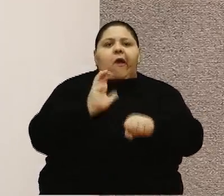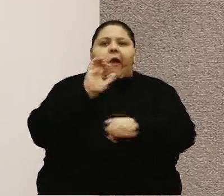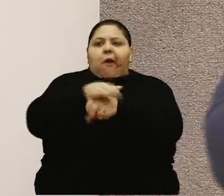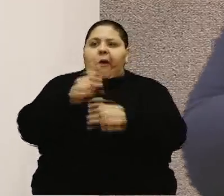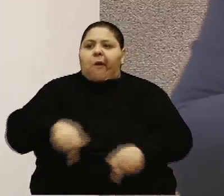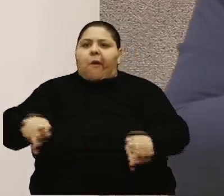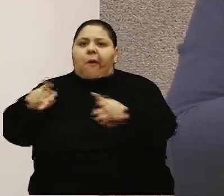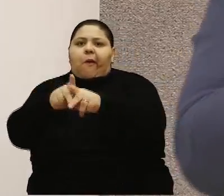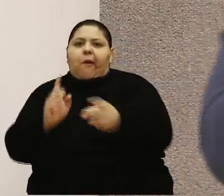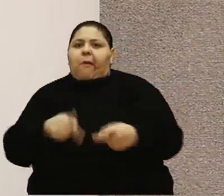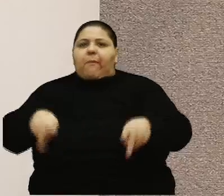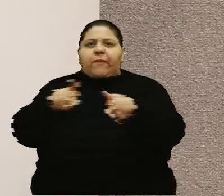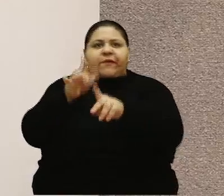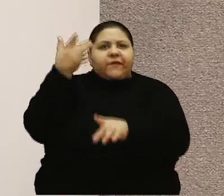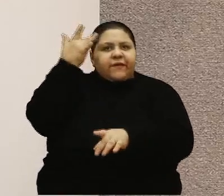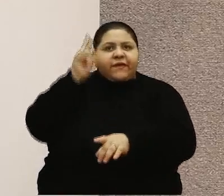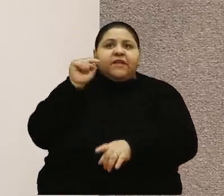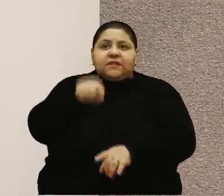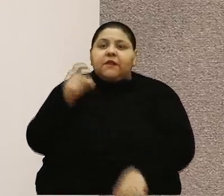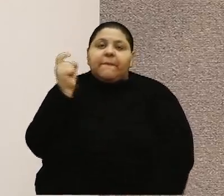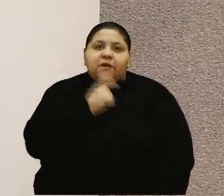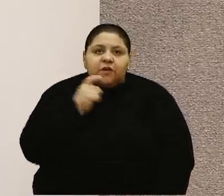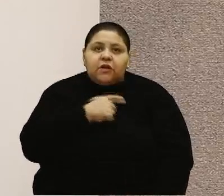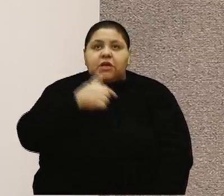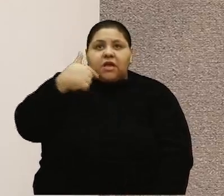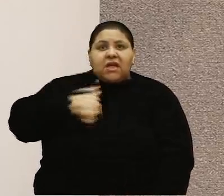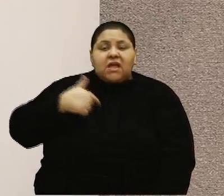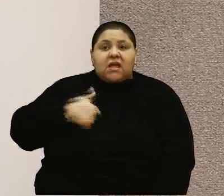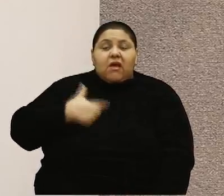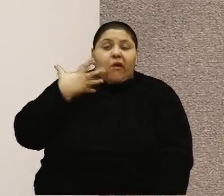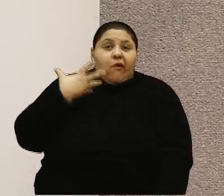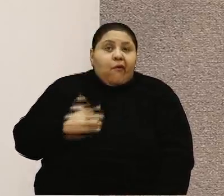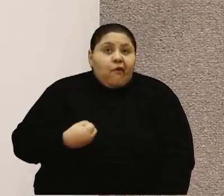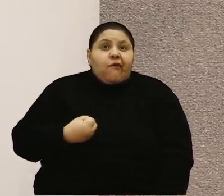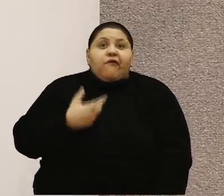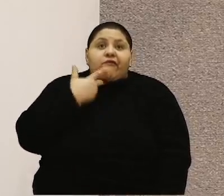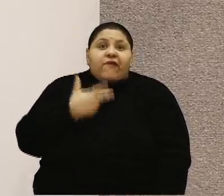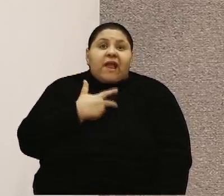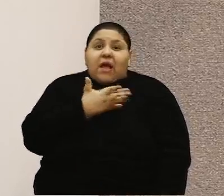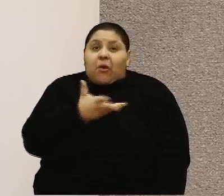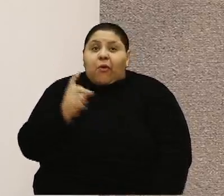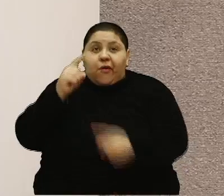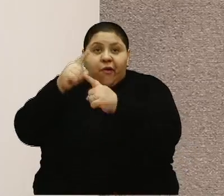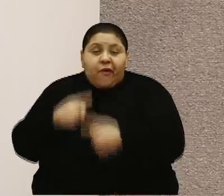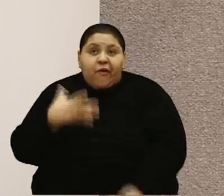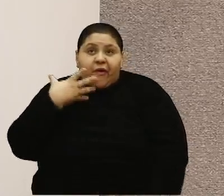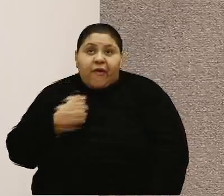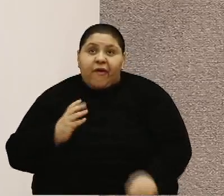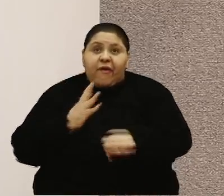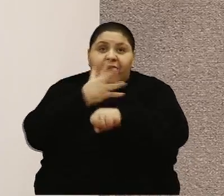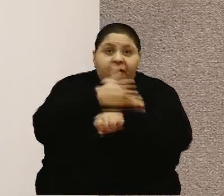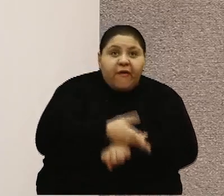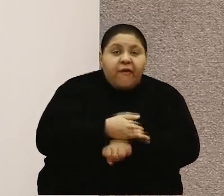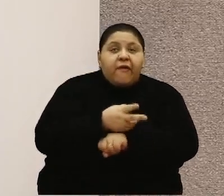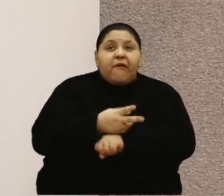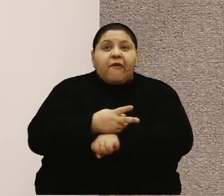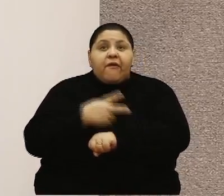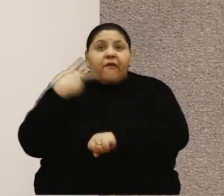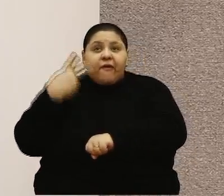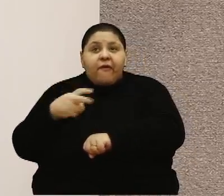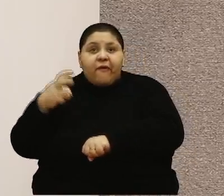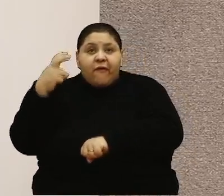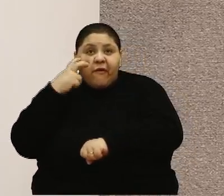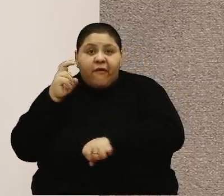ama, que a população não quer saber, e é mentira. Eu cansei de ir, e vou falar quantas vezes for preciso, cansei de ir de madrugada, vereador Sandro Fantinel,